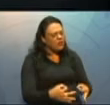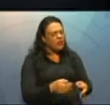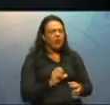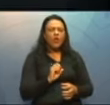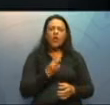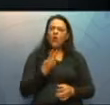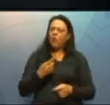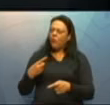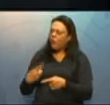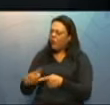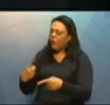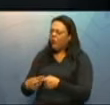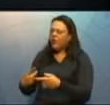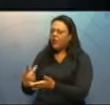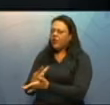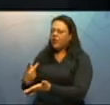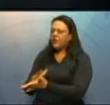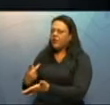assinalou